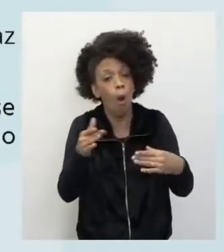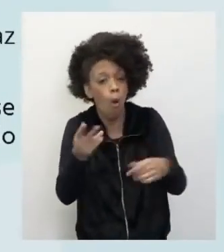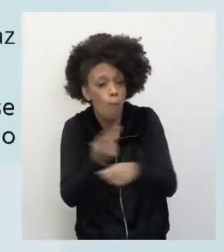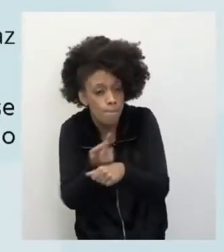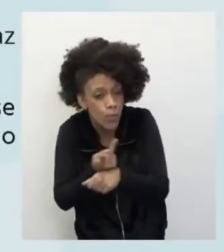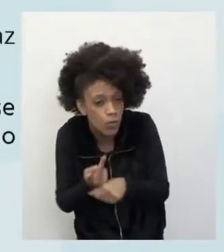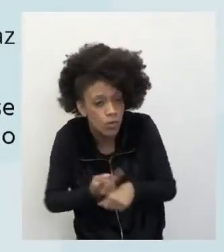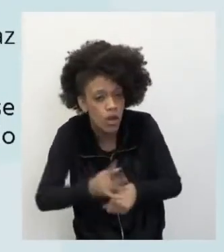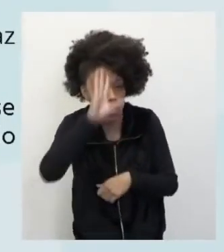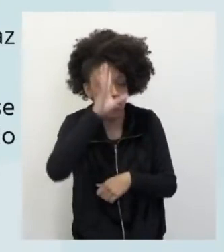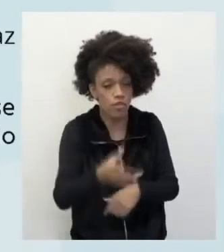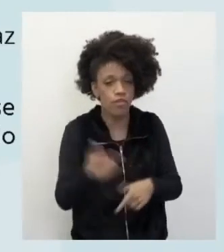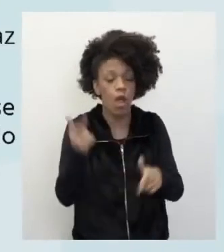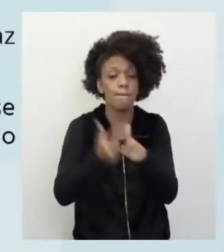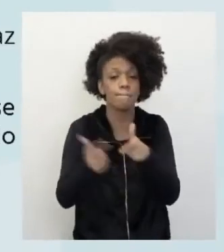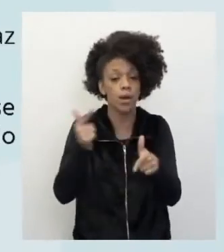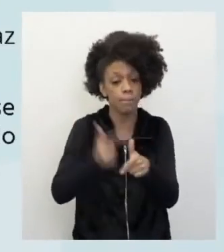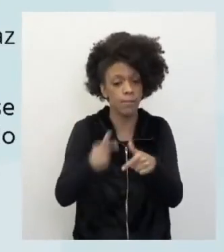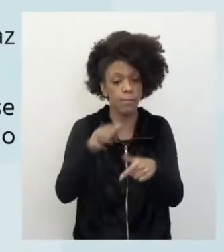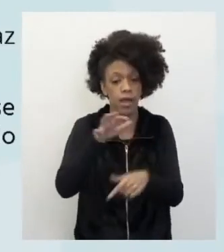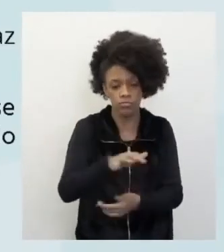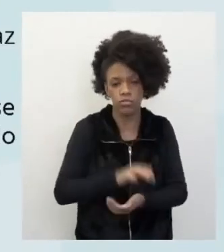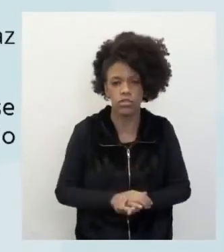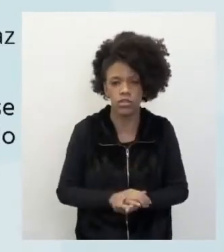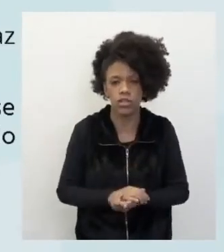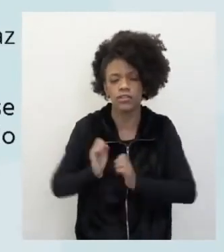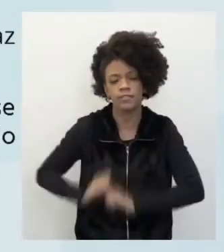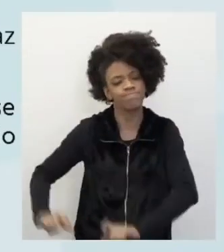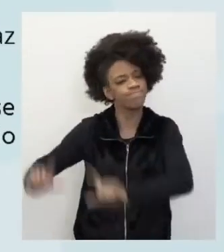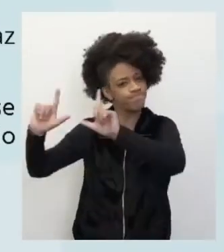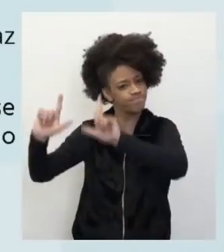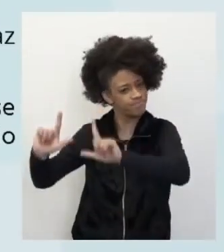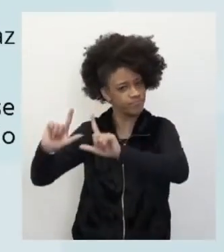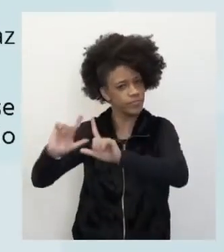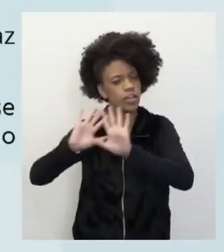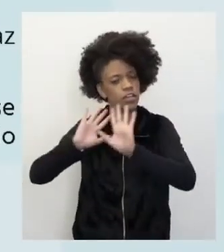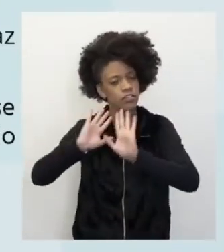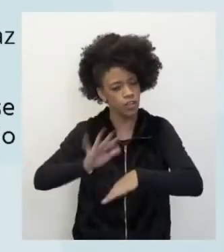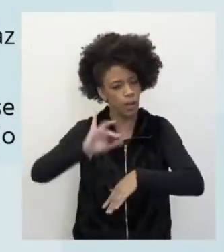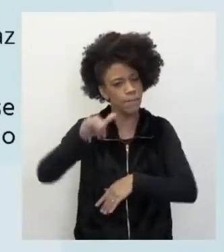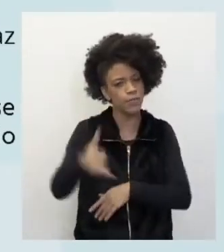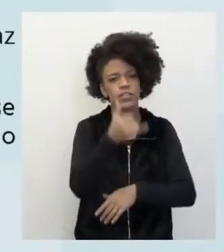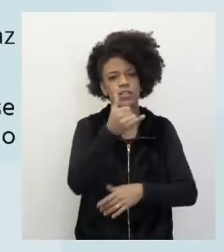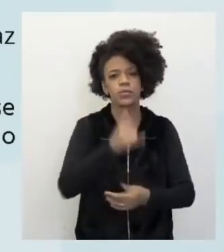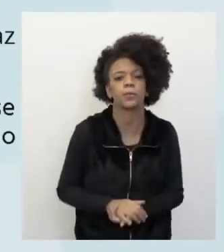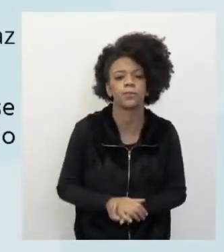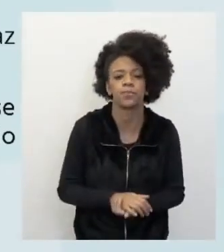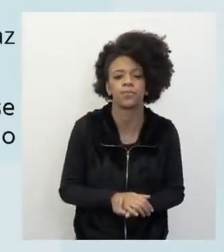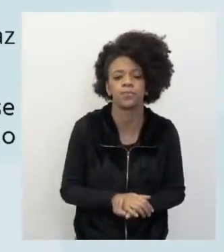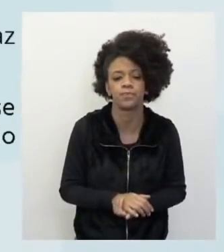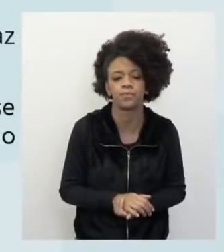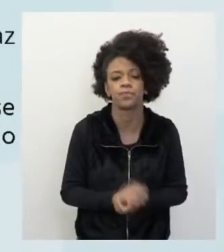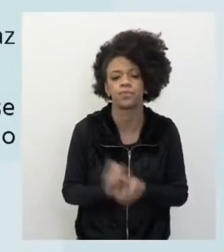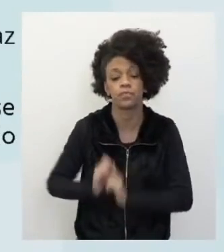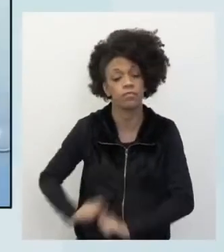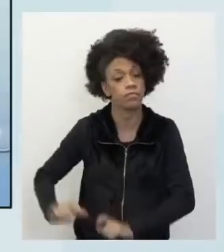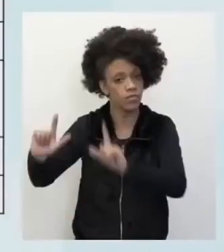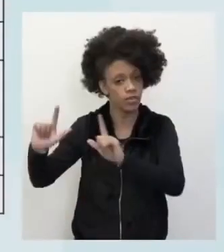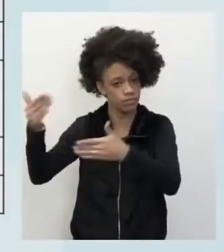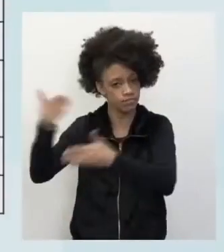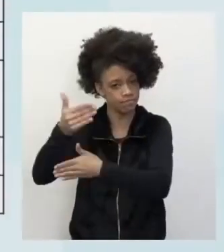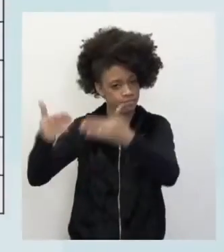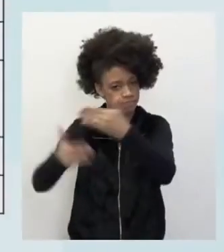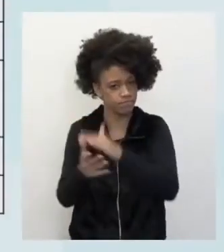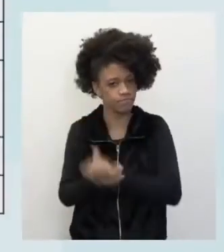para uma problemática aí. E aí, coloca aí na tela, eu já vou emendar. A reivindicação. Coloca na nossa tela,